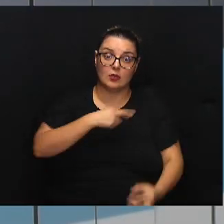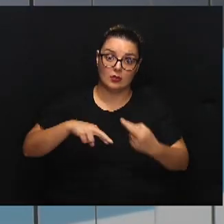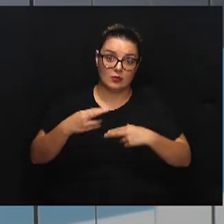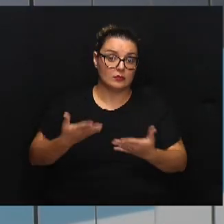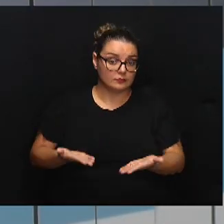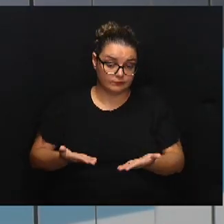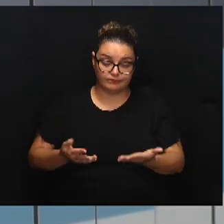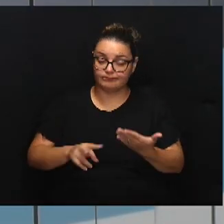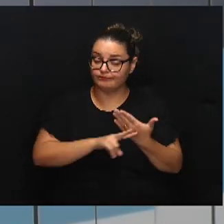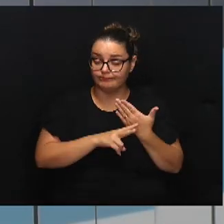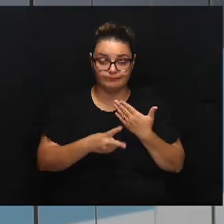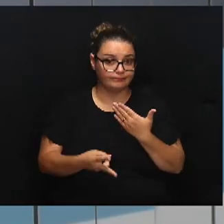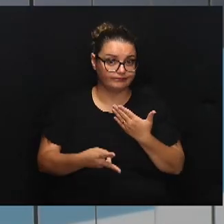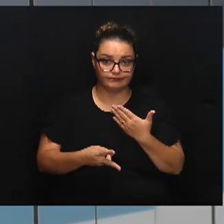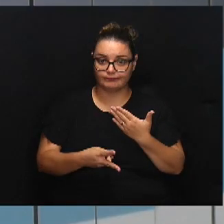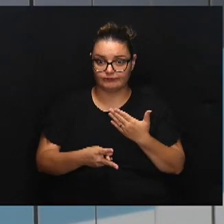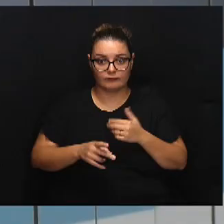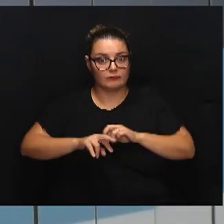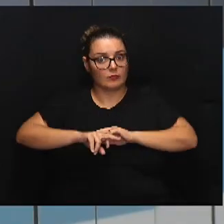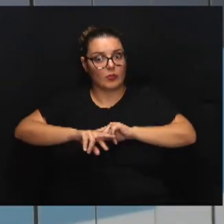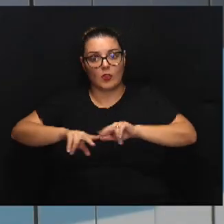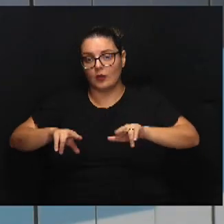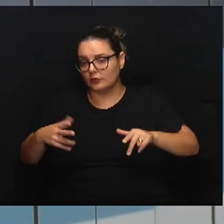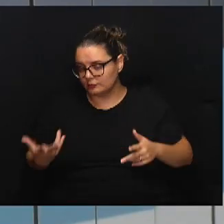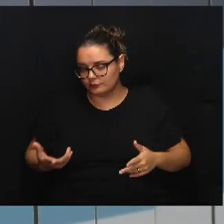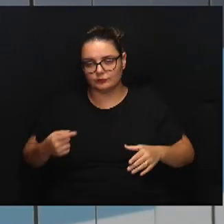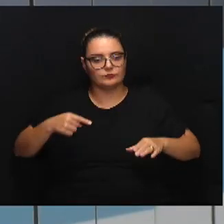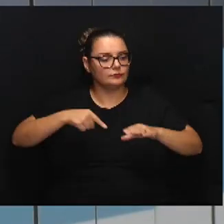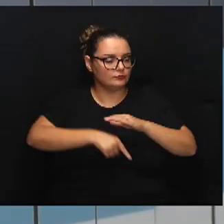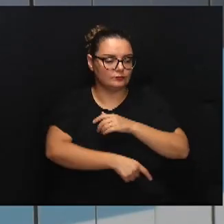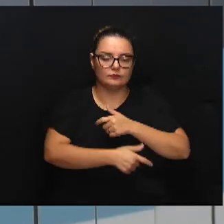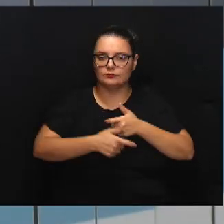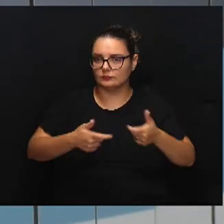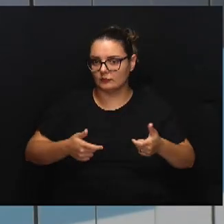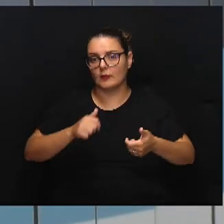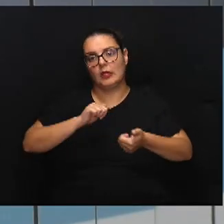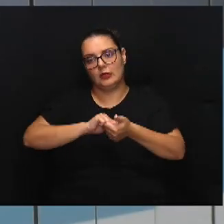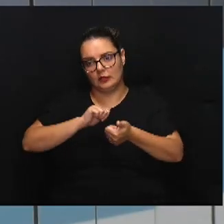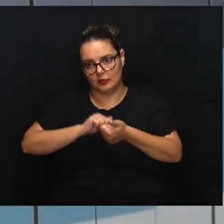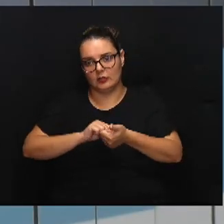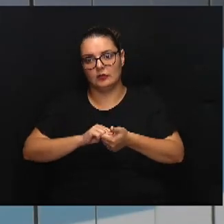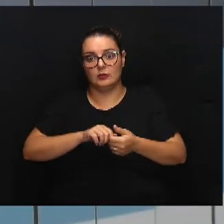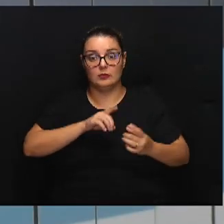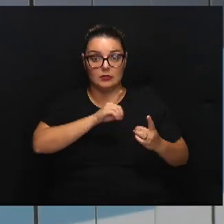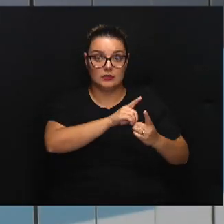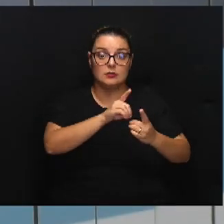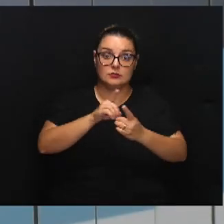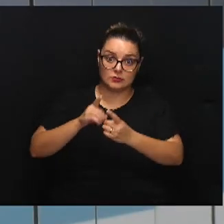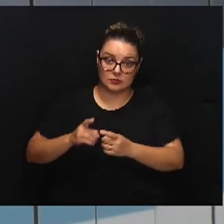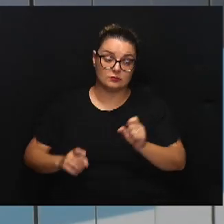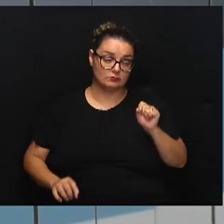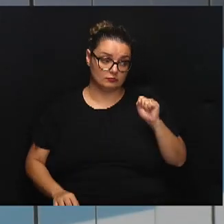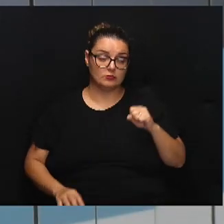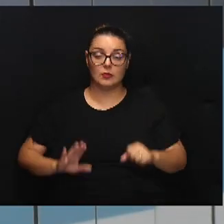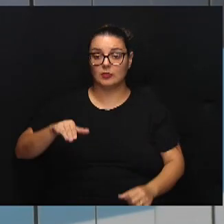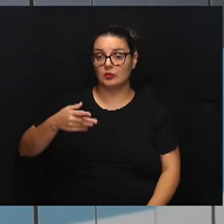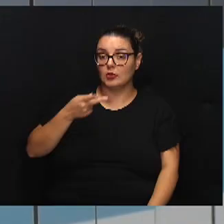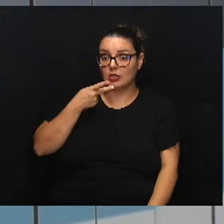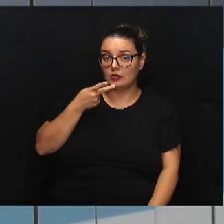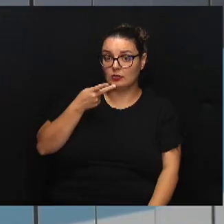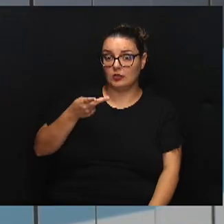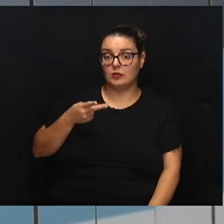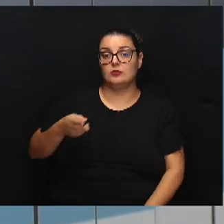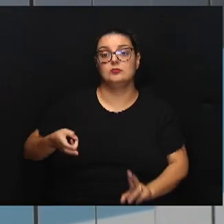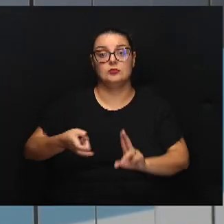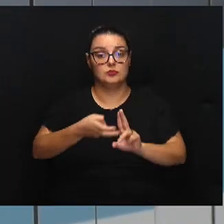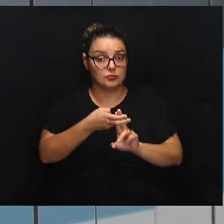isso vai impactar de maneiras profundas a qualidade da assistência. Uhum. Então, quando a gente fala do Sistema Único